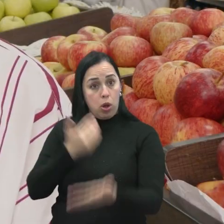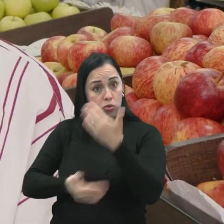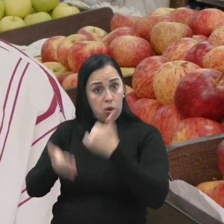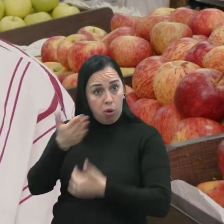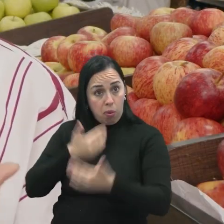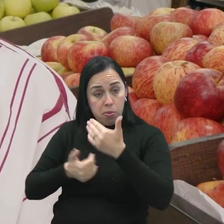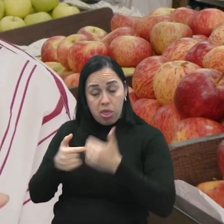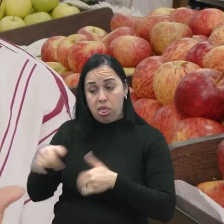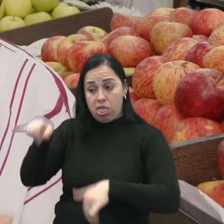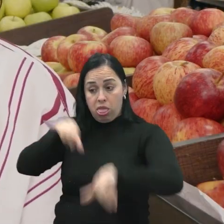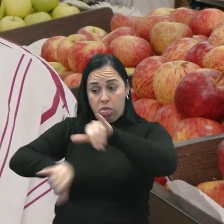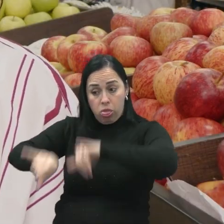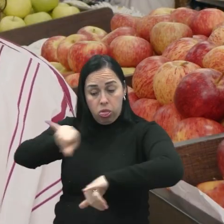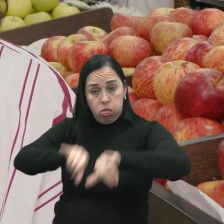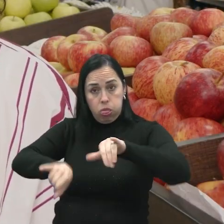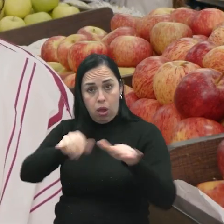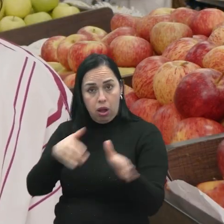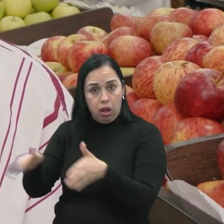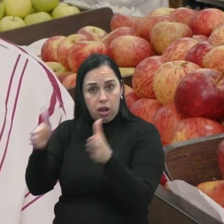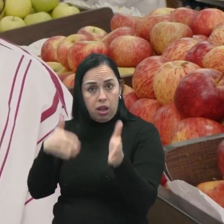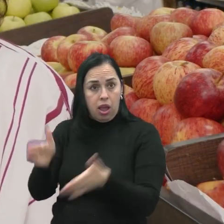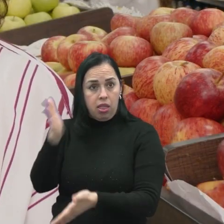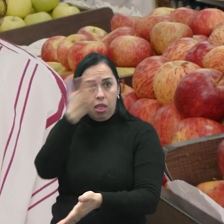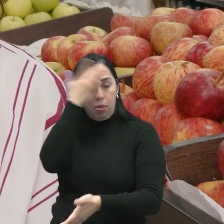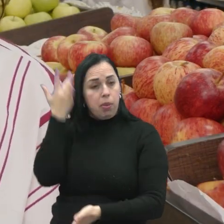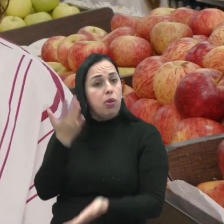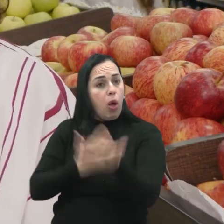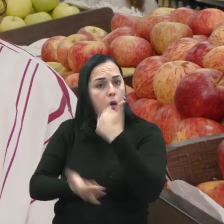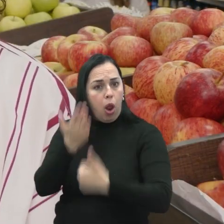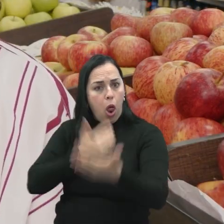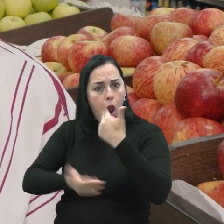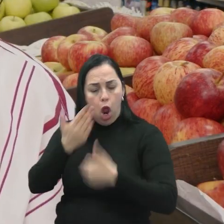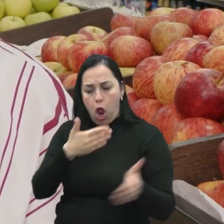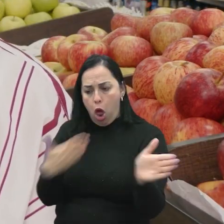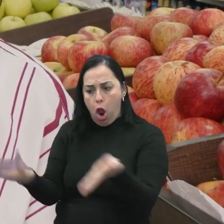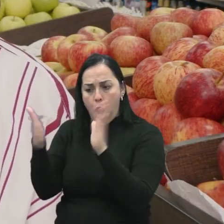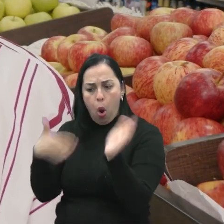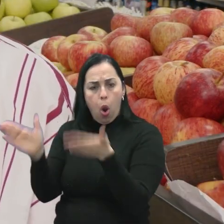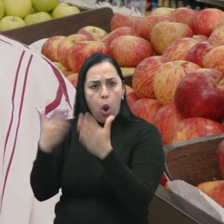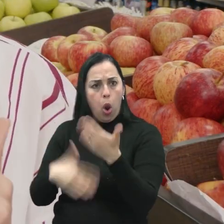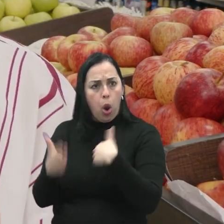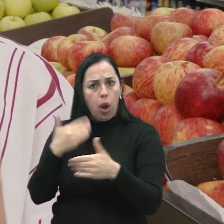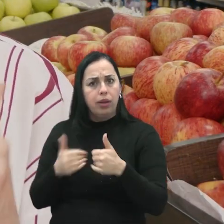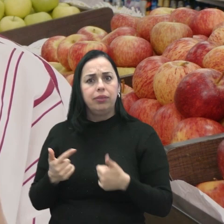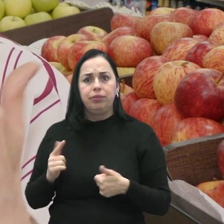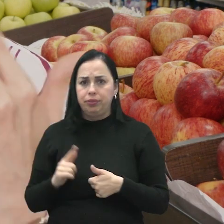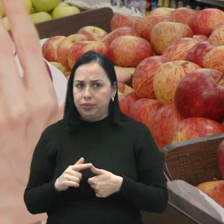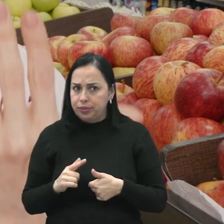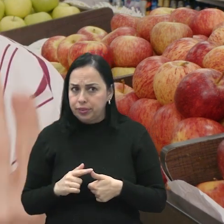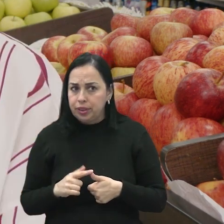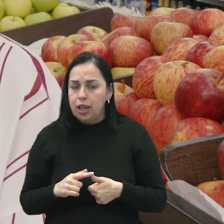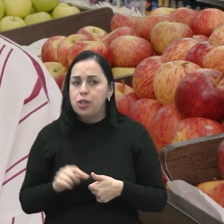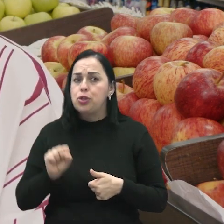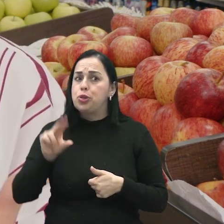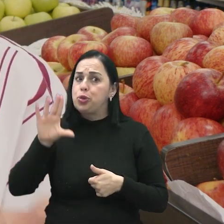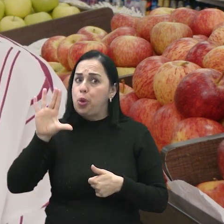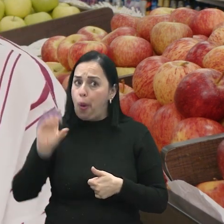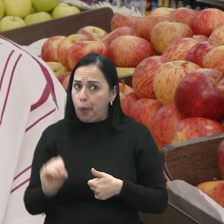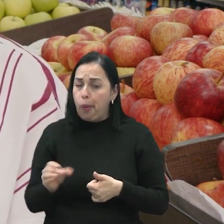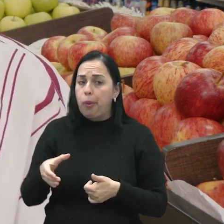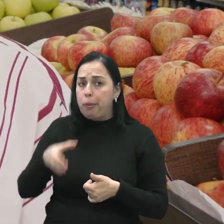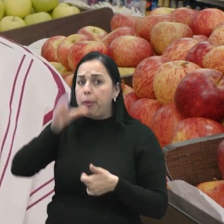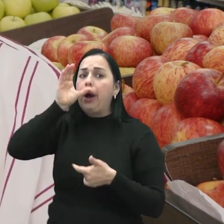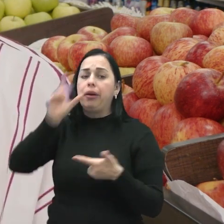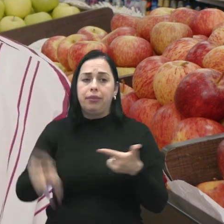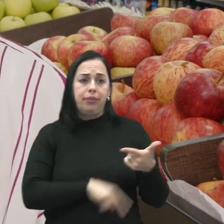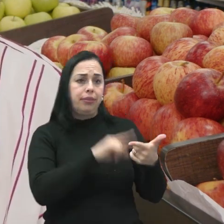industrialização, nós vemos também esse aumento do consumo de alimentos ultraprocessados, que vão desde sucos,